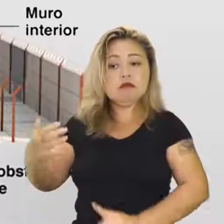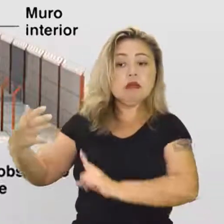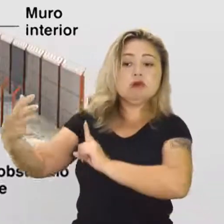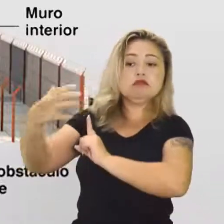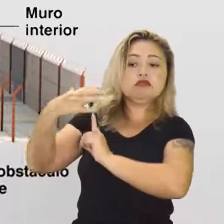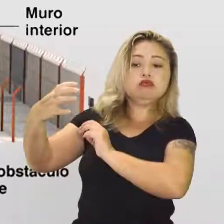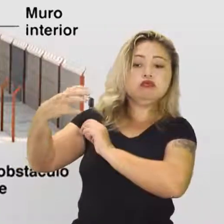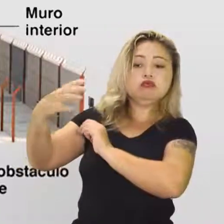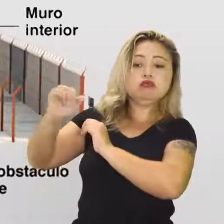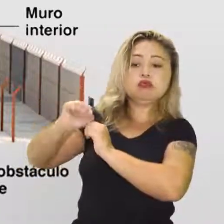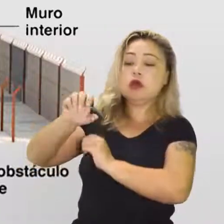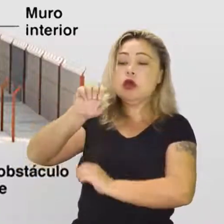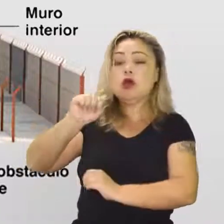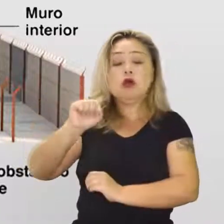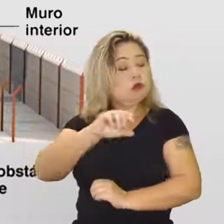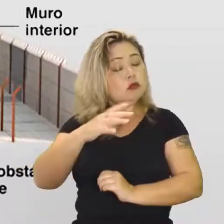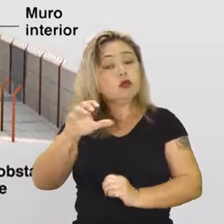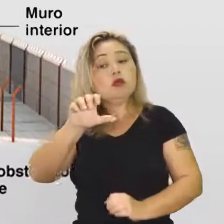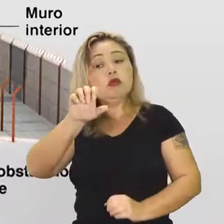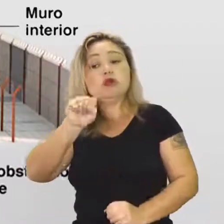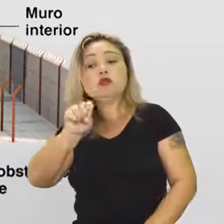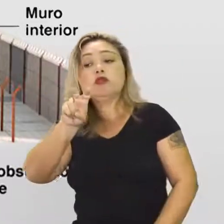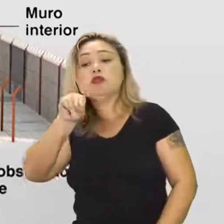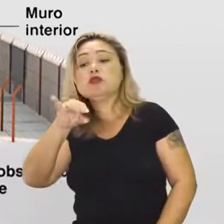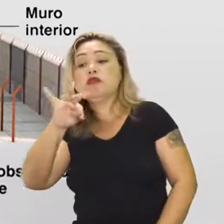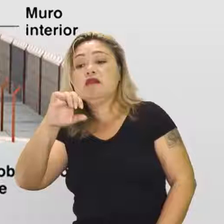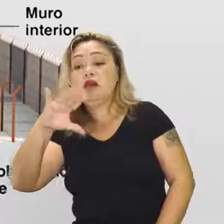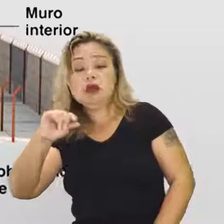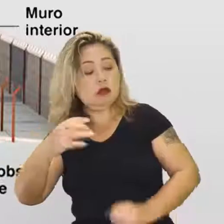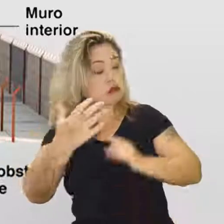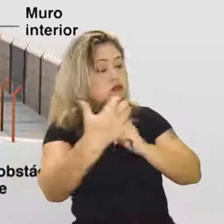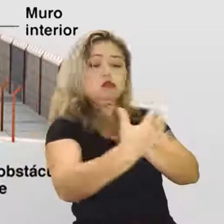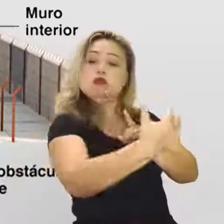influência soviética e de outro lado a influência